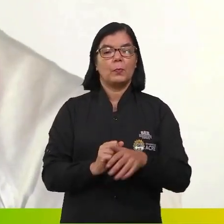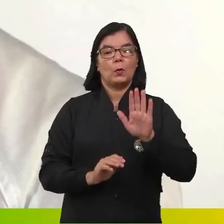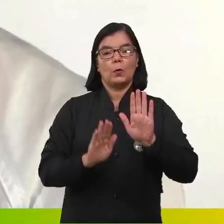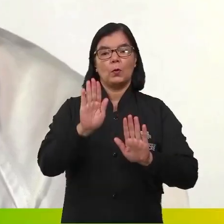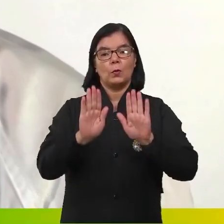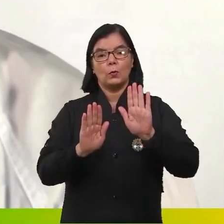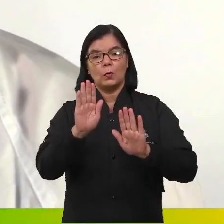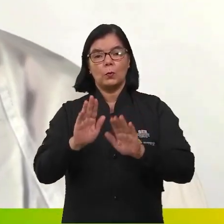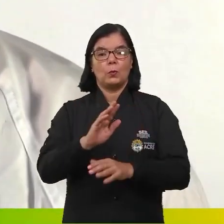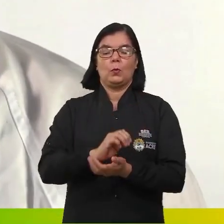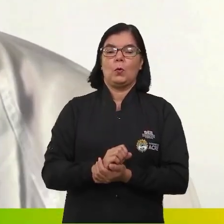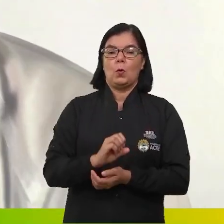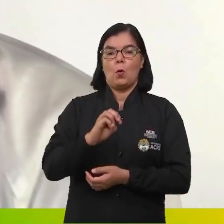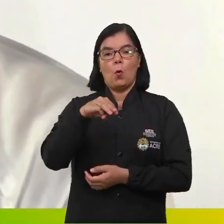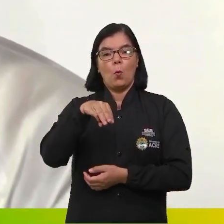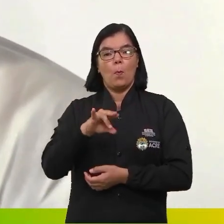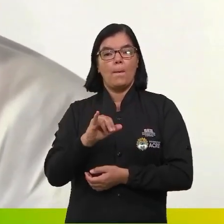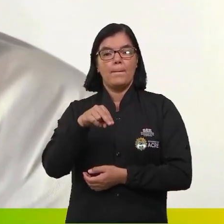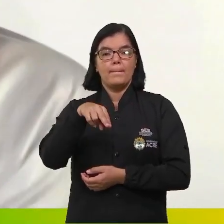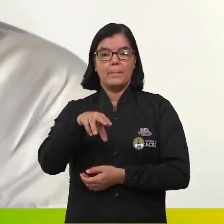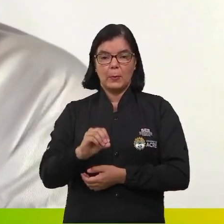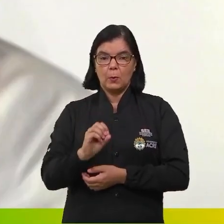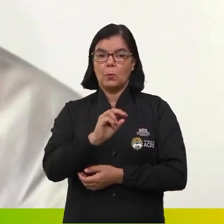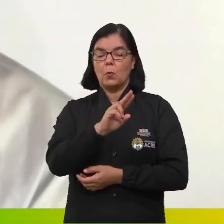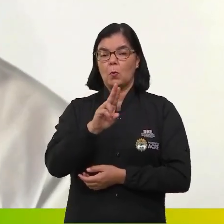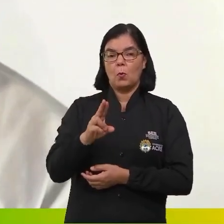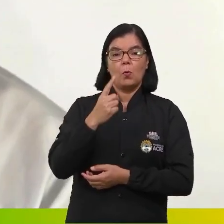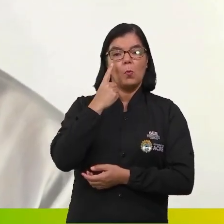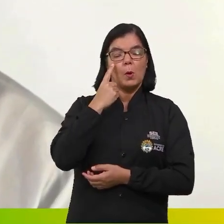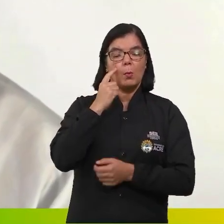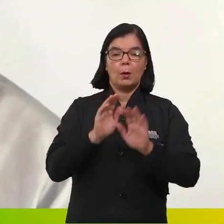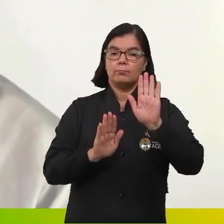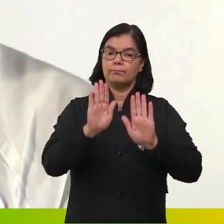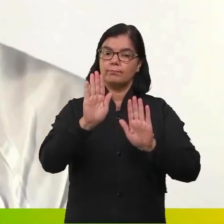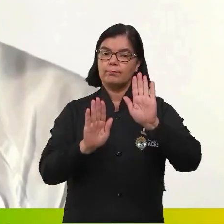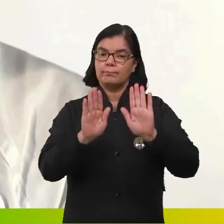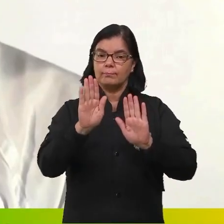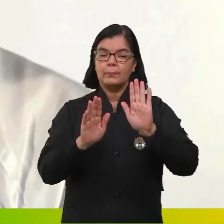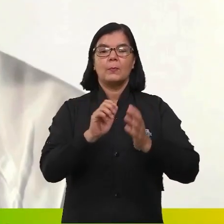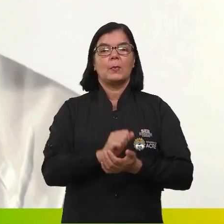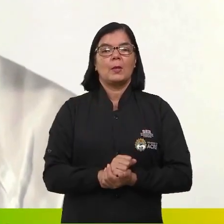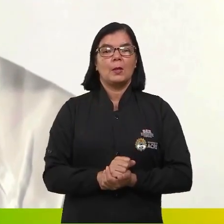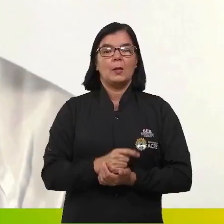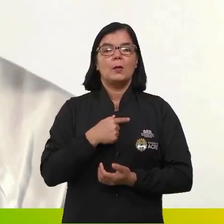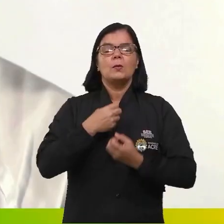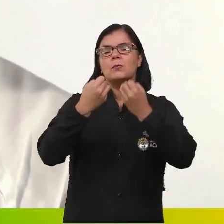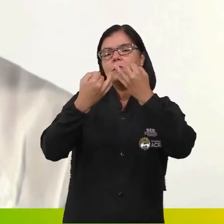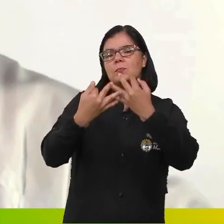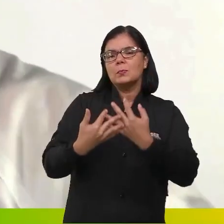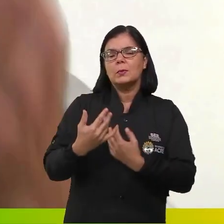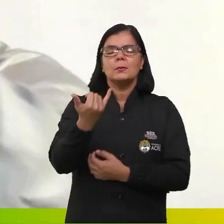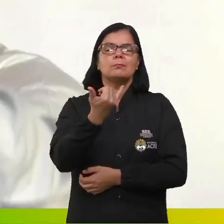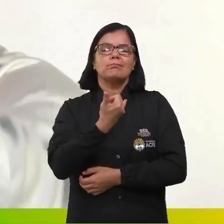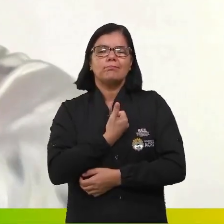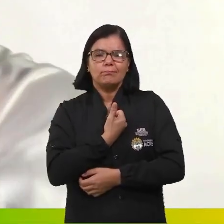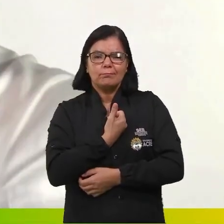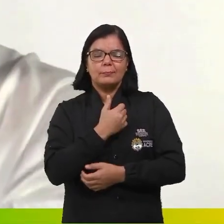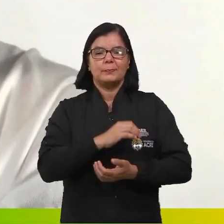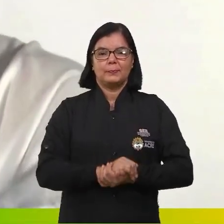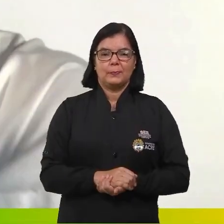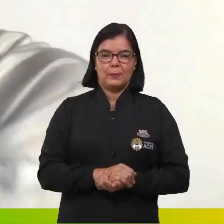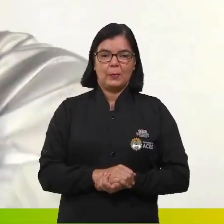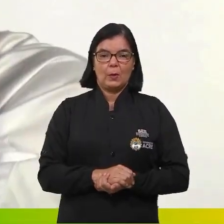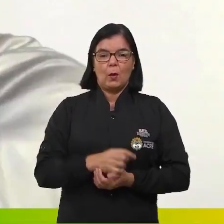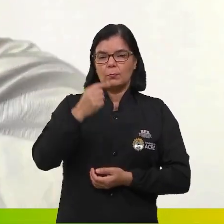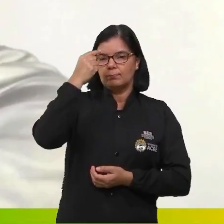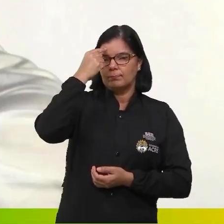ou mesmo mimo. Então observem aí uma pantomima e diga para mim, aí no